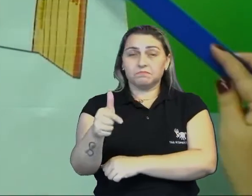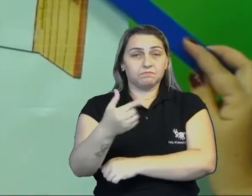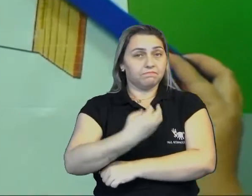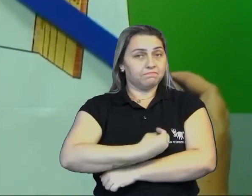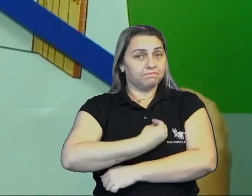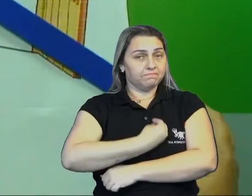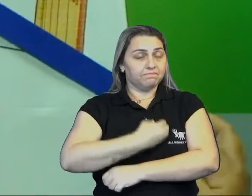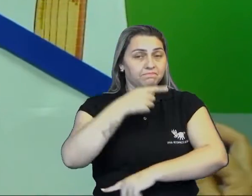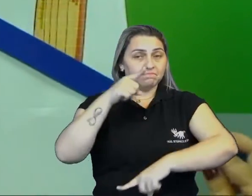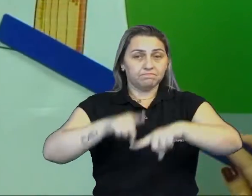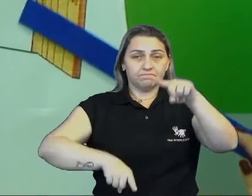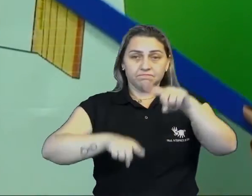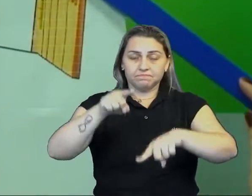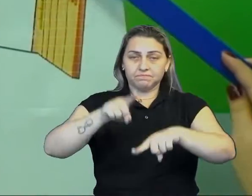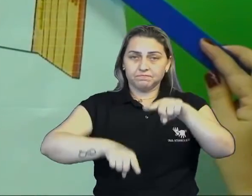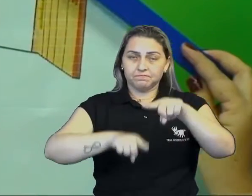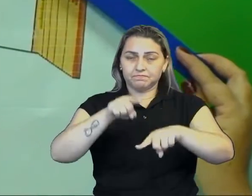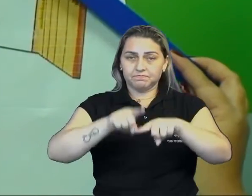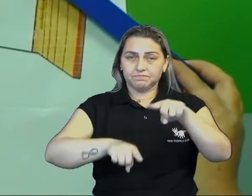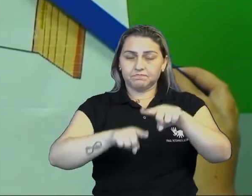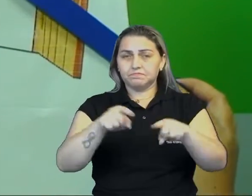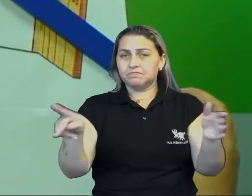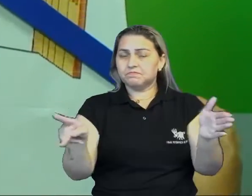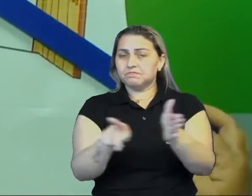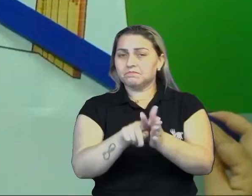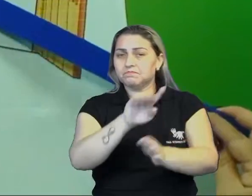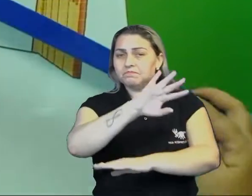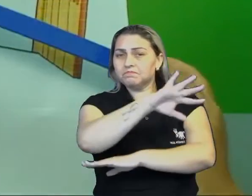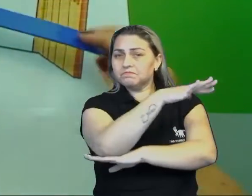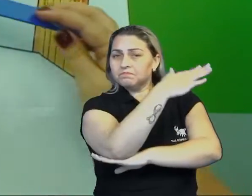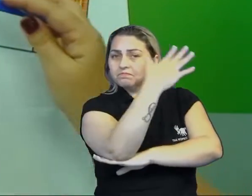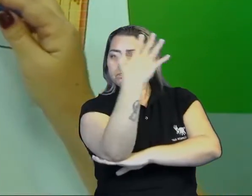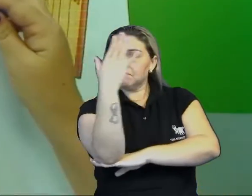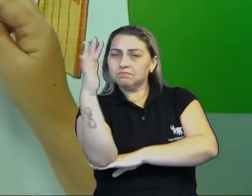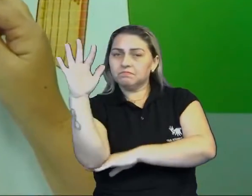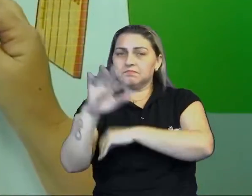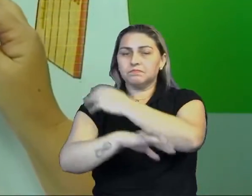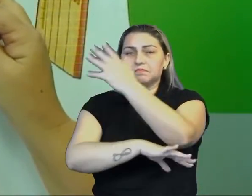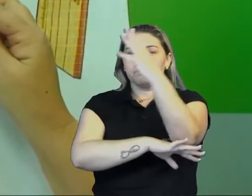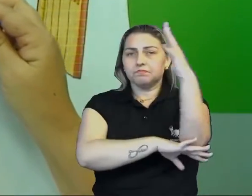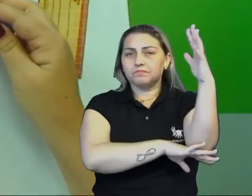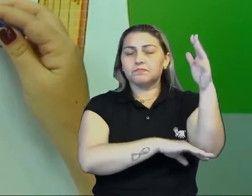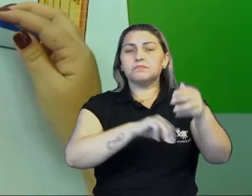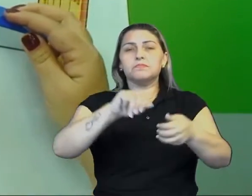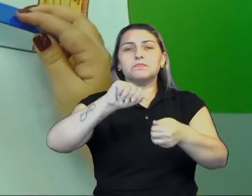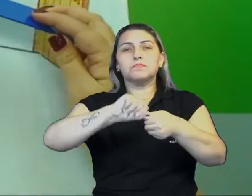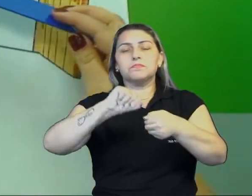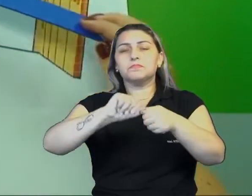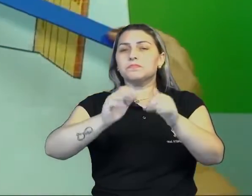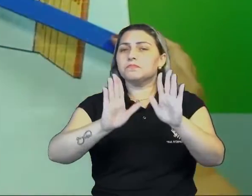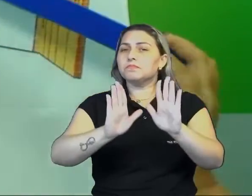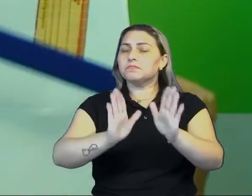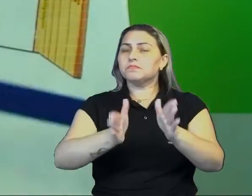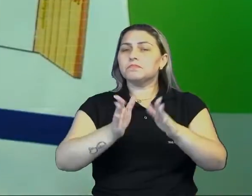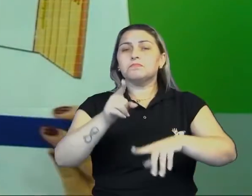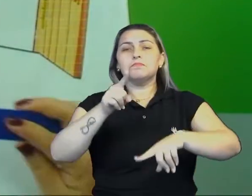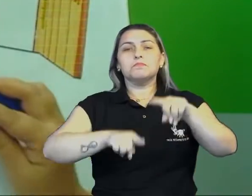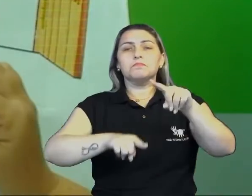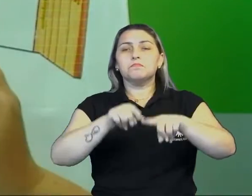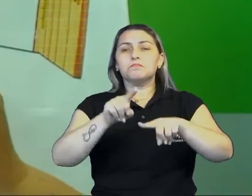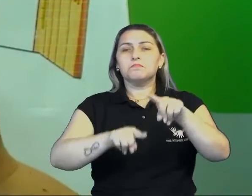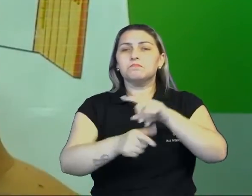de matéria morta, porque ela sai de onde? Da árvore, né? Então, quando ela é feita, ela já está com